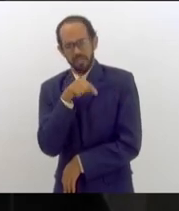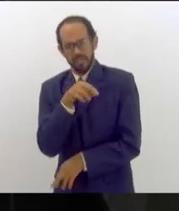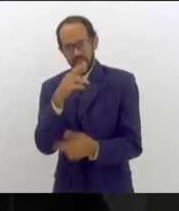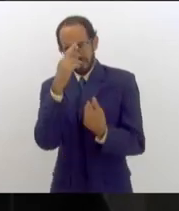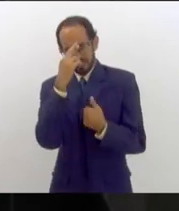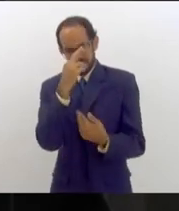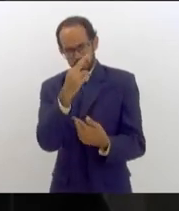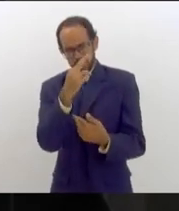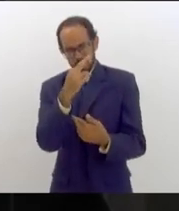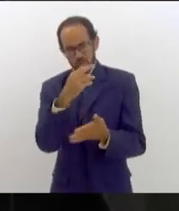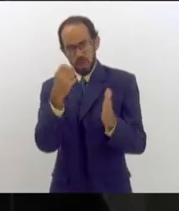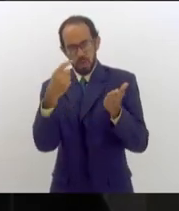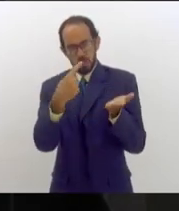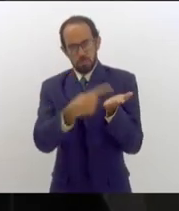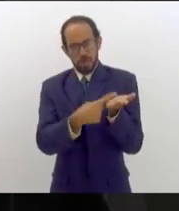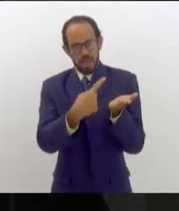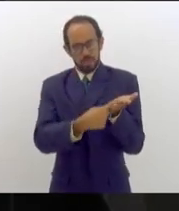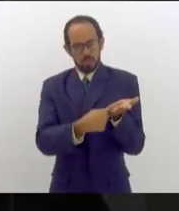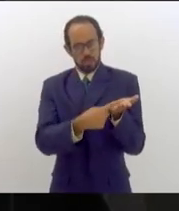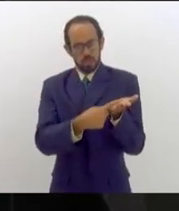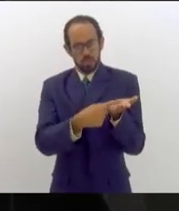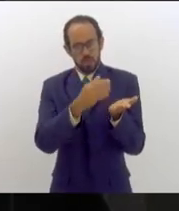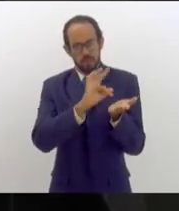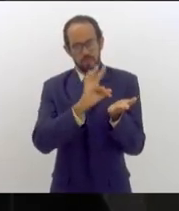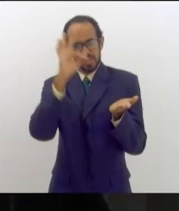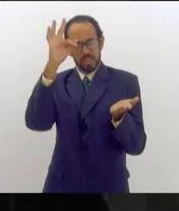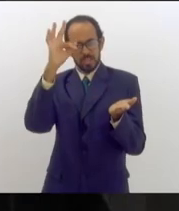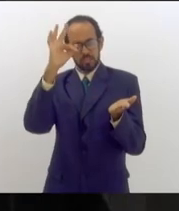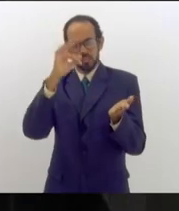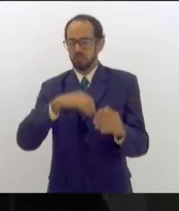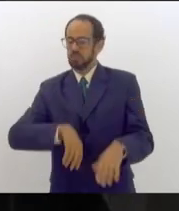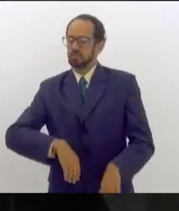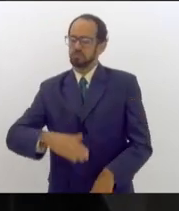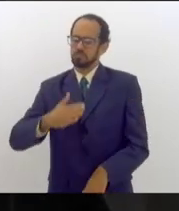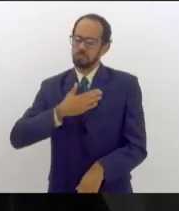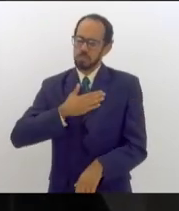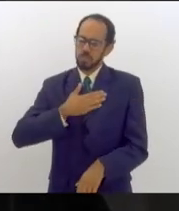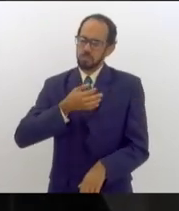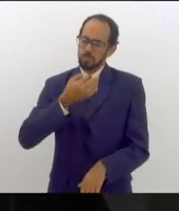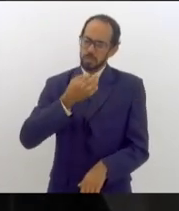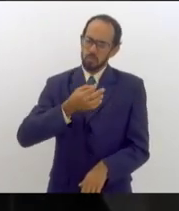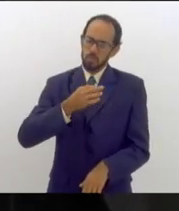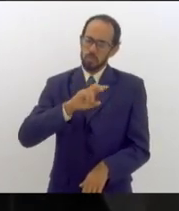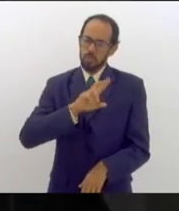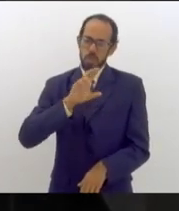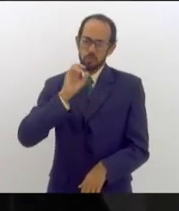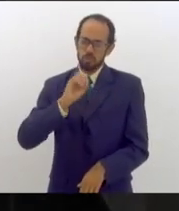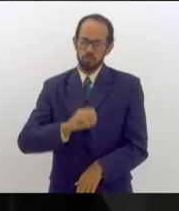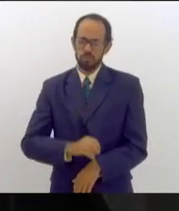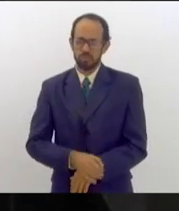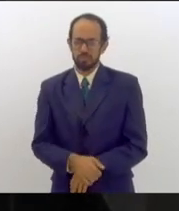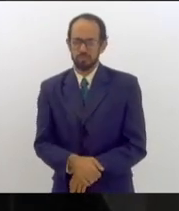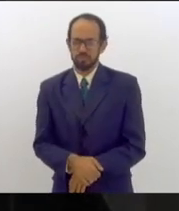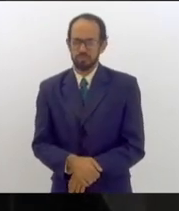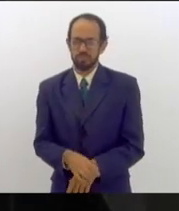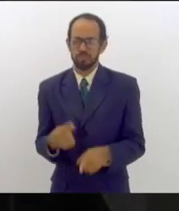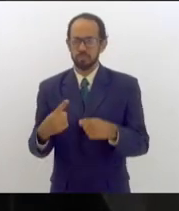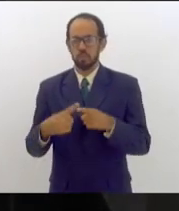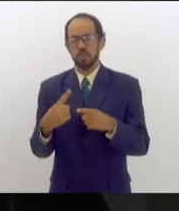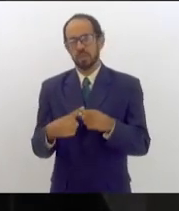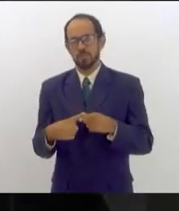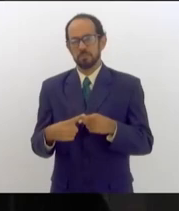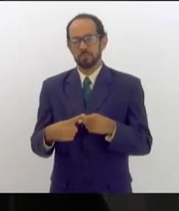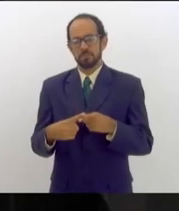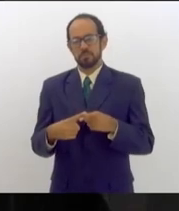ao pacto federativo evidentemente que não até porque